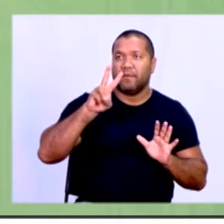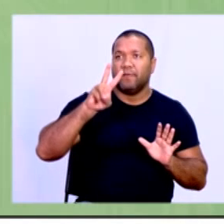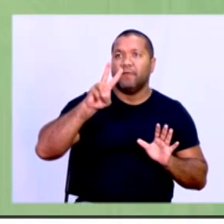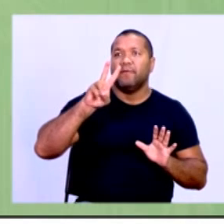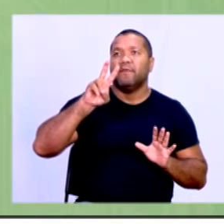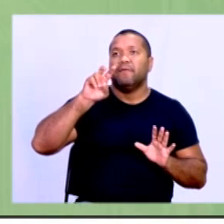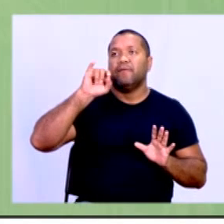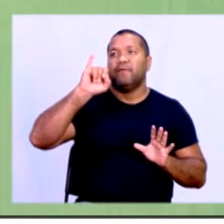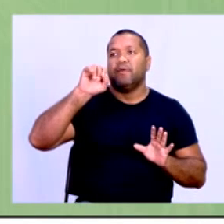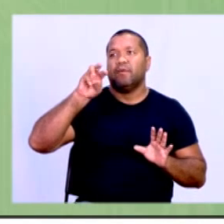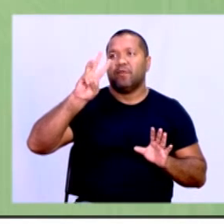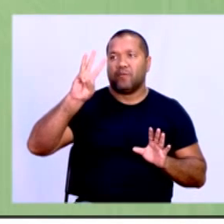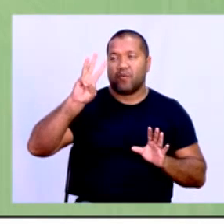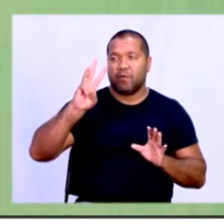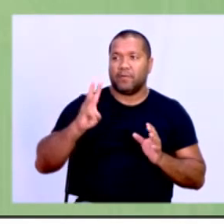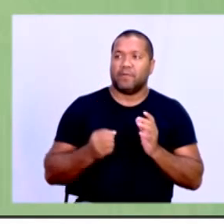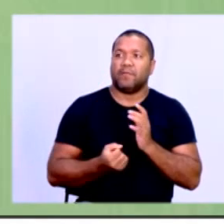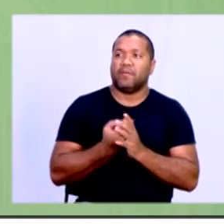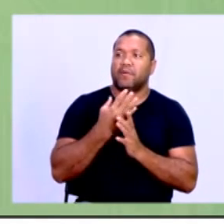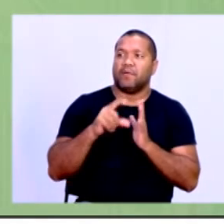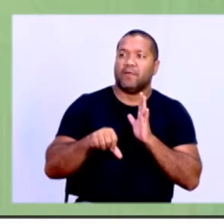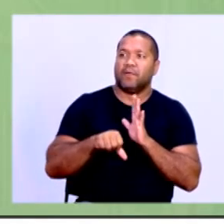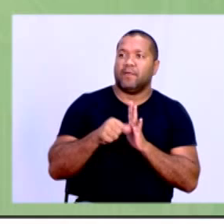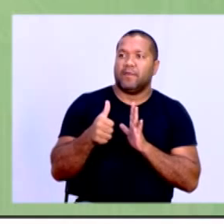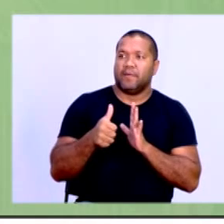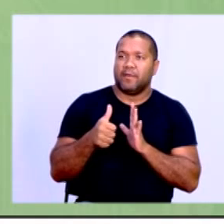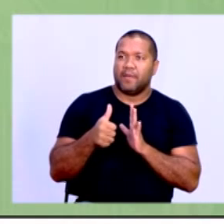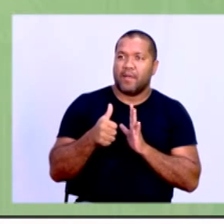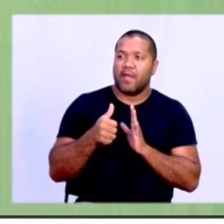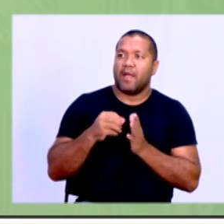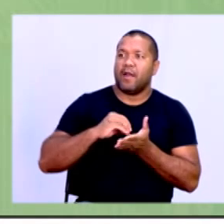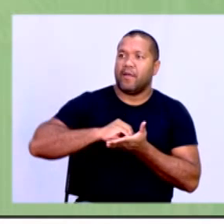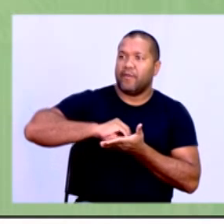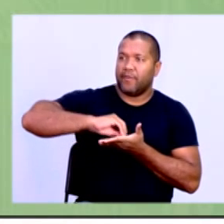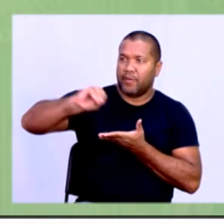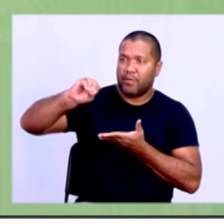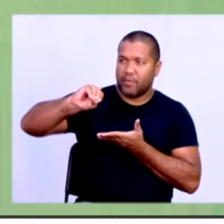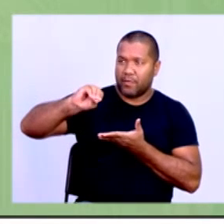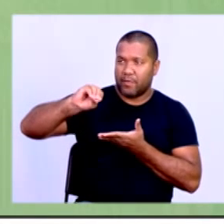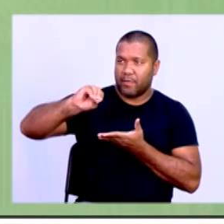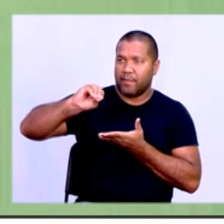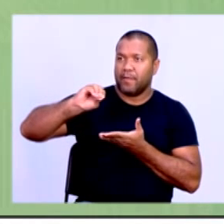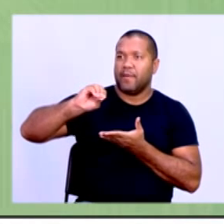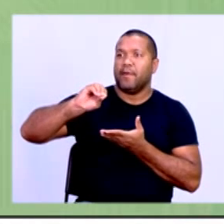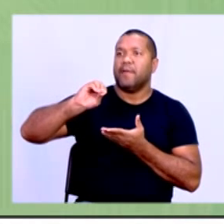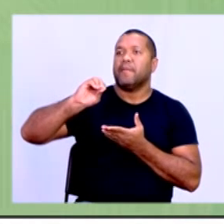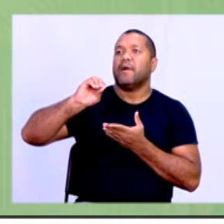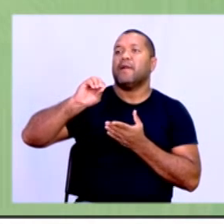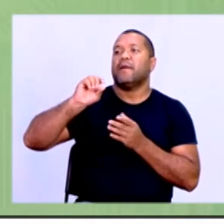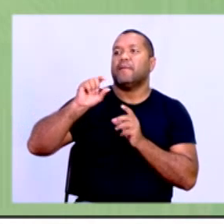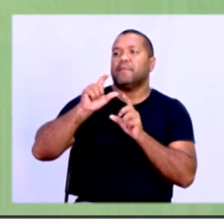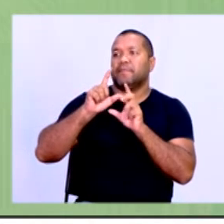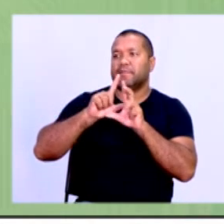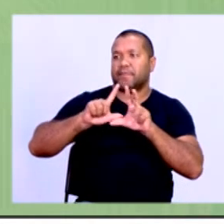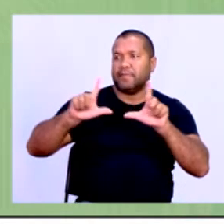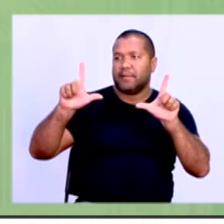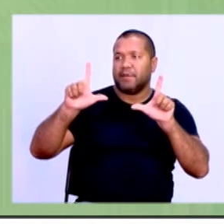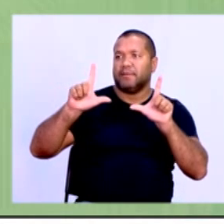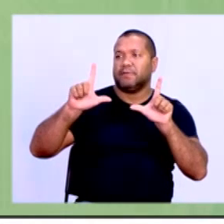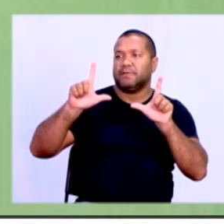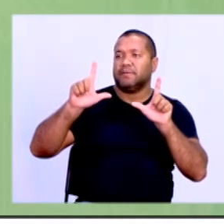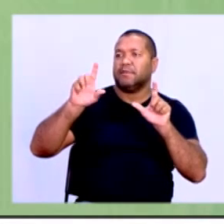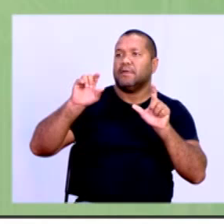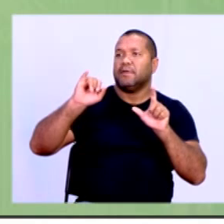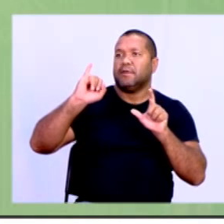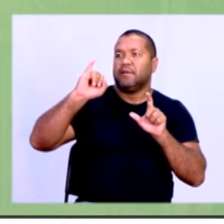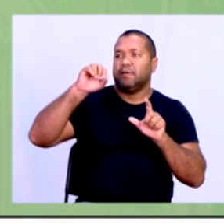cria a nossa primeira view. Então, a nossa primeira view, ela enviou para a página index, e aí eu utilizei